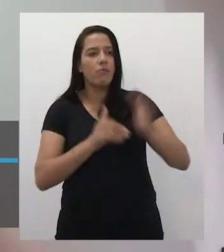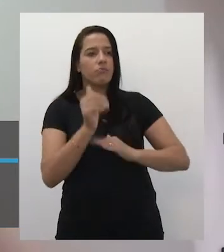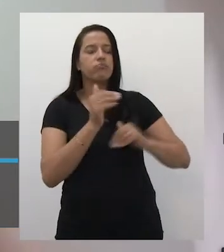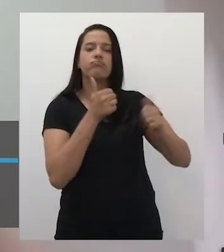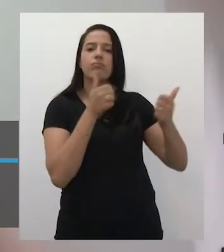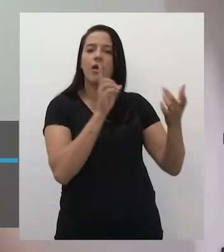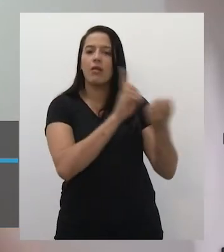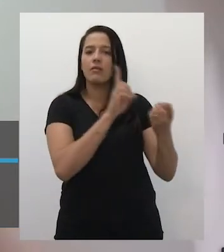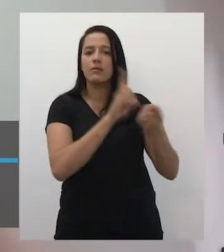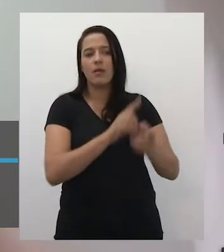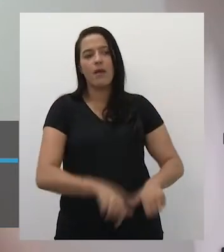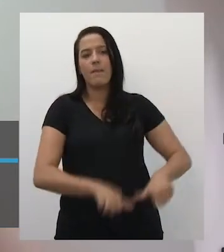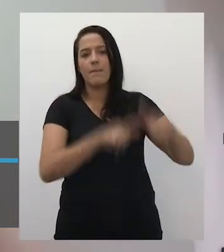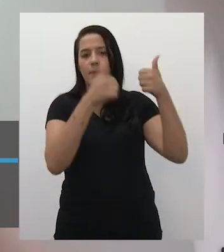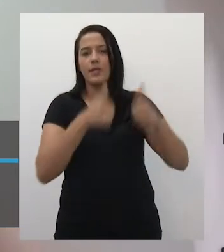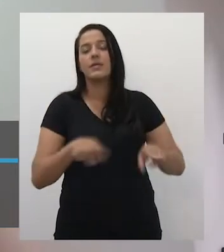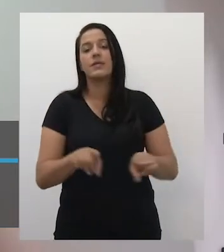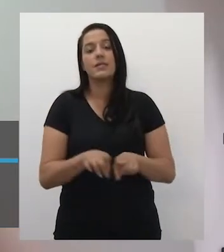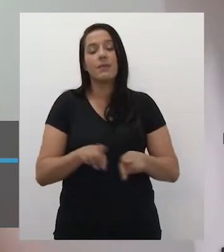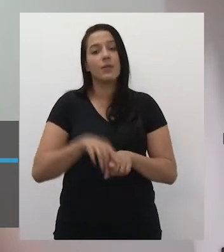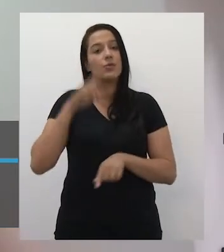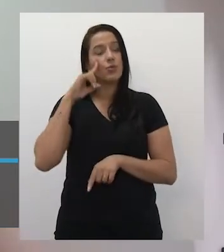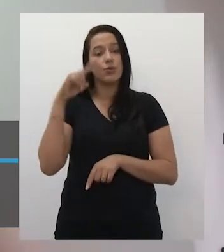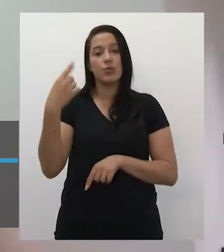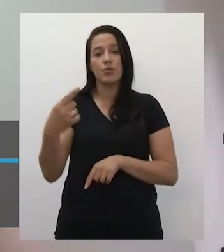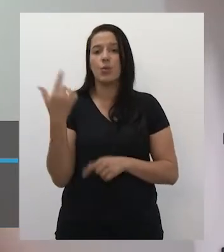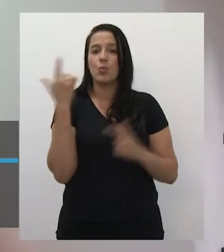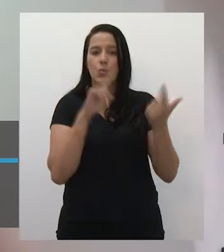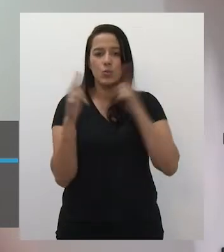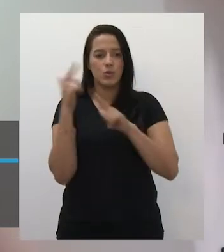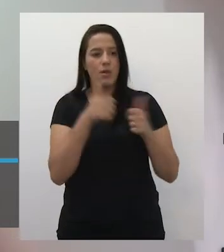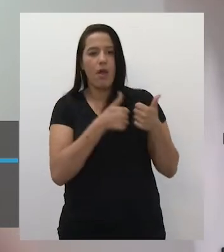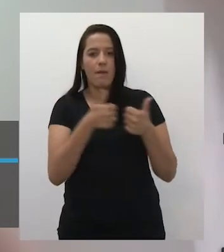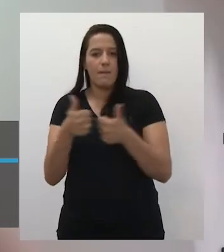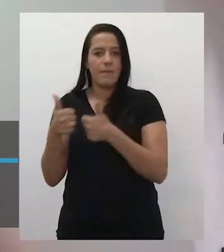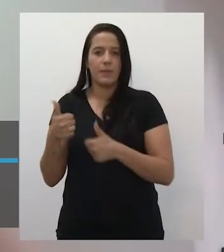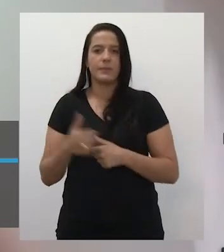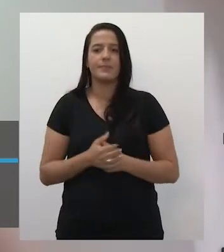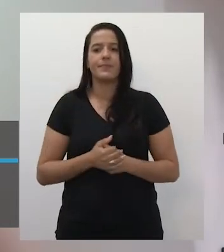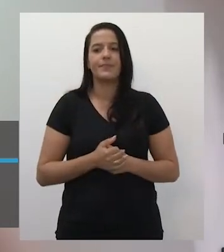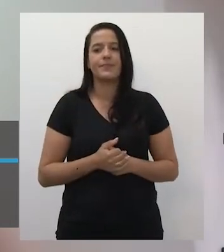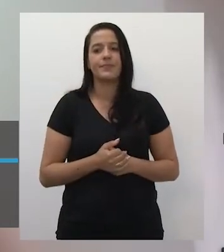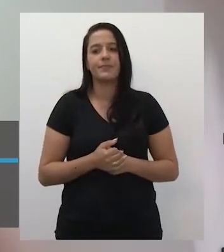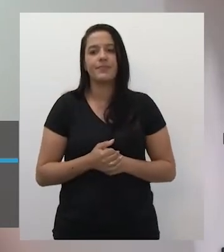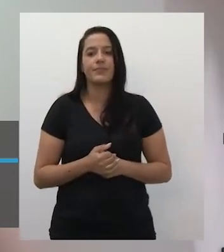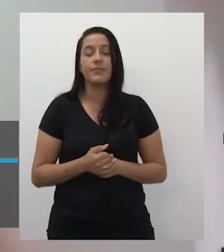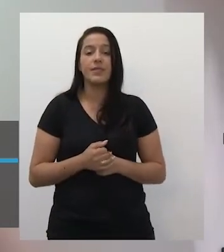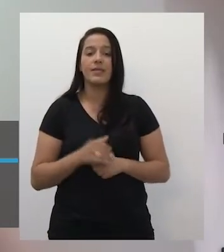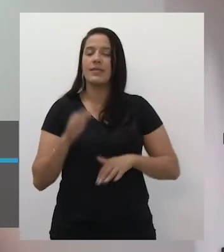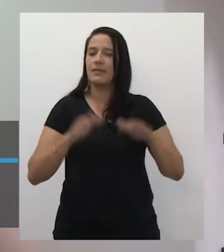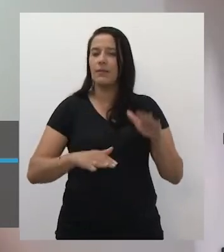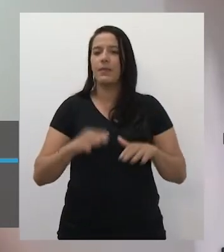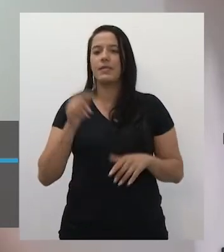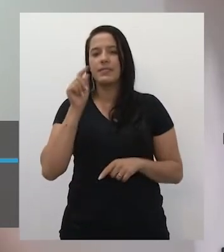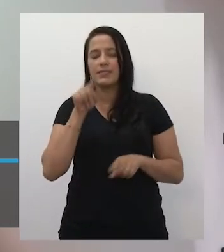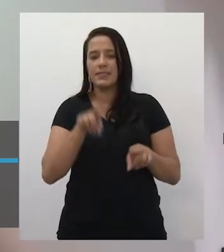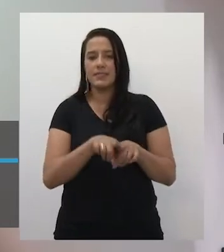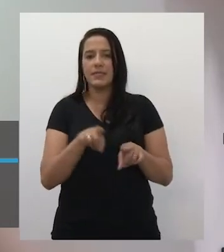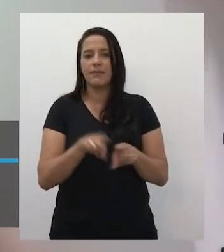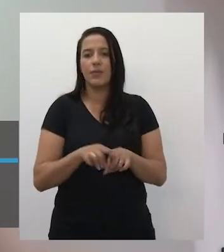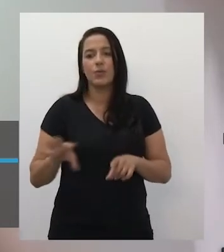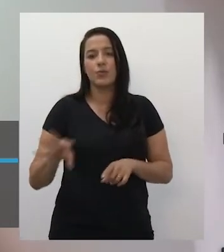pelos desafios, tanto que aqui hoje eu estou. Gosto de ler, de estudar, busco sempre